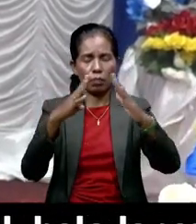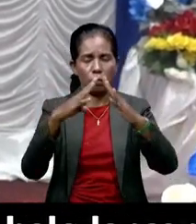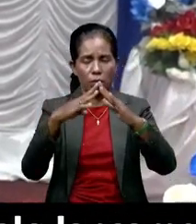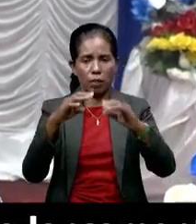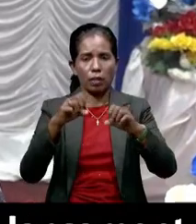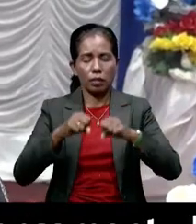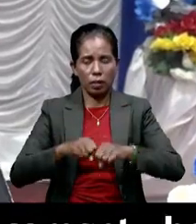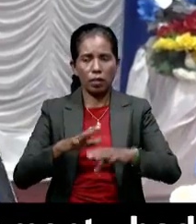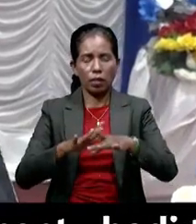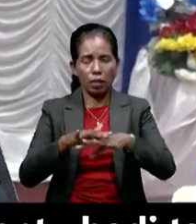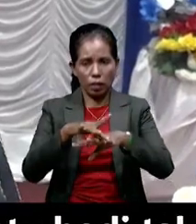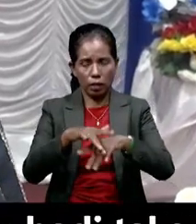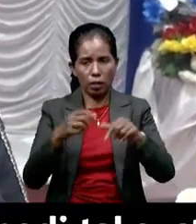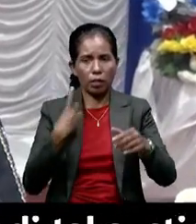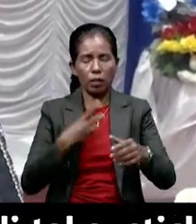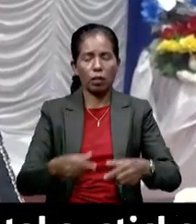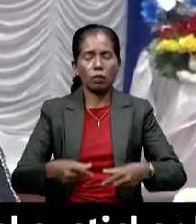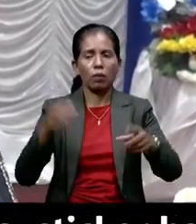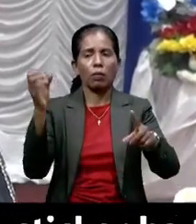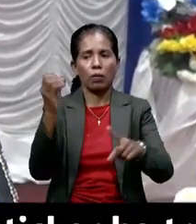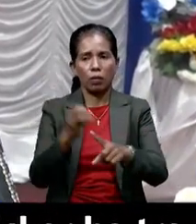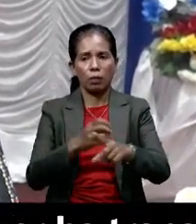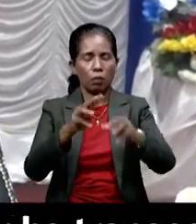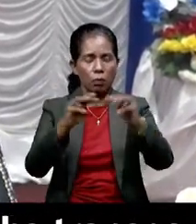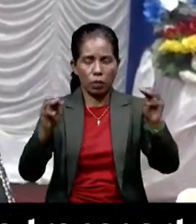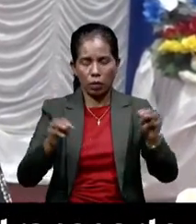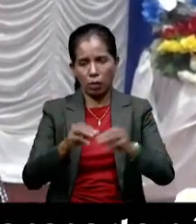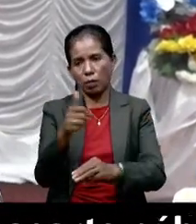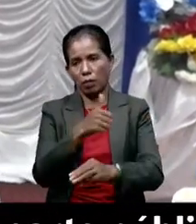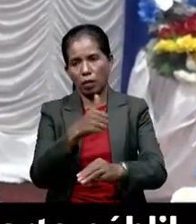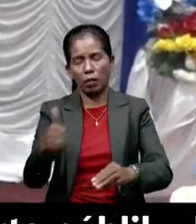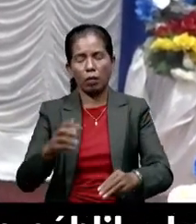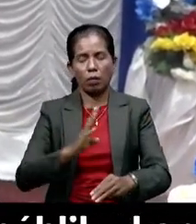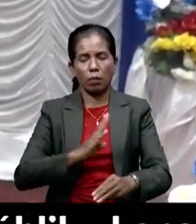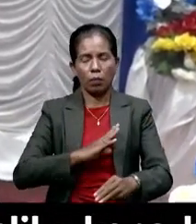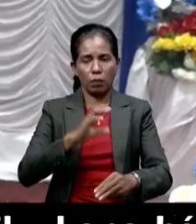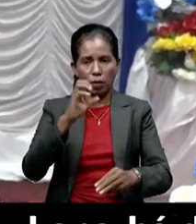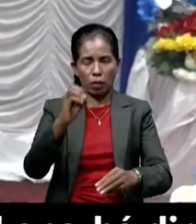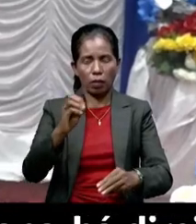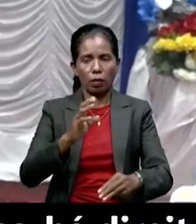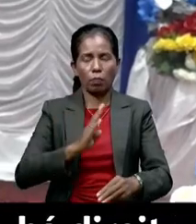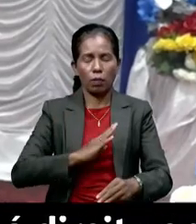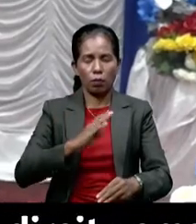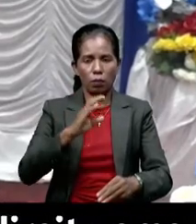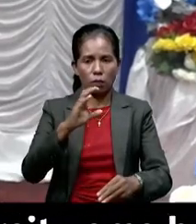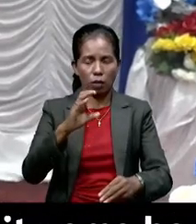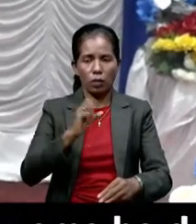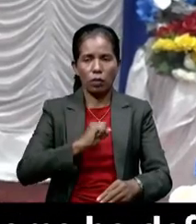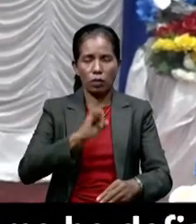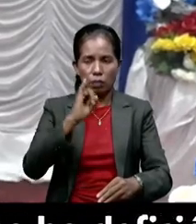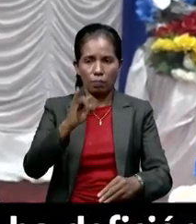né, ita fomos oportunidade para municípios e selo que nessa Bobonaro, nessa Baucau, nessa Cova